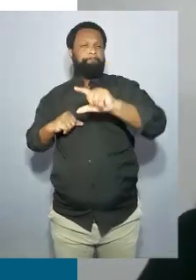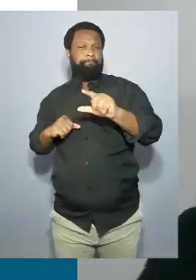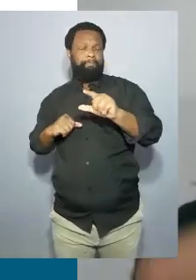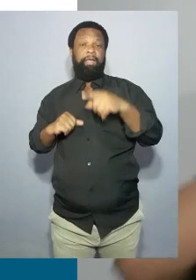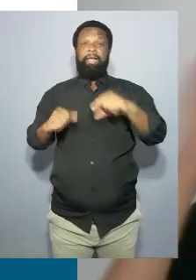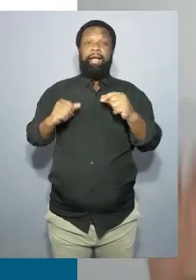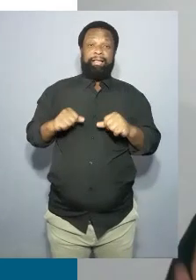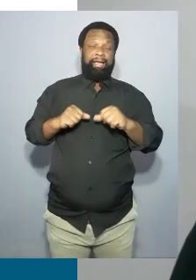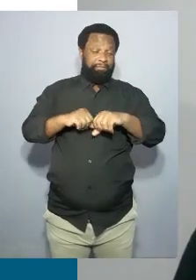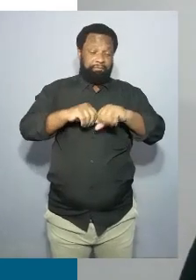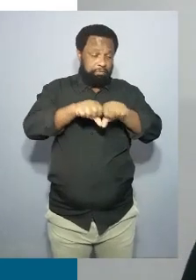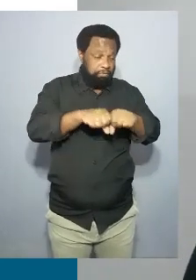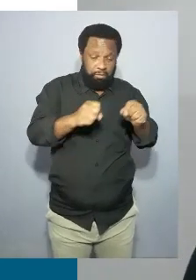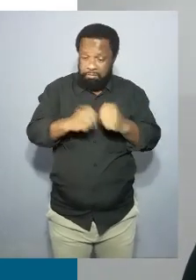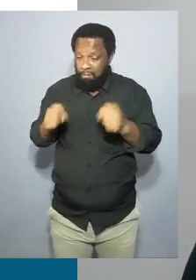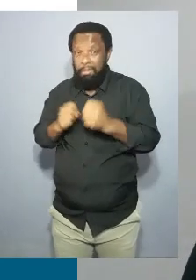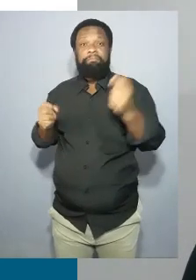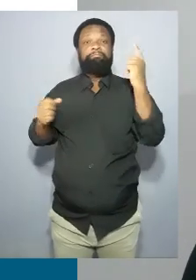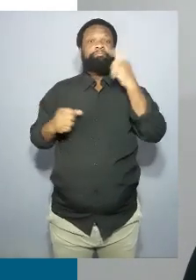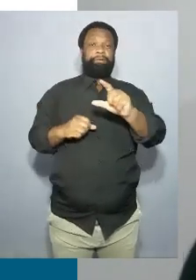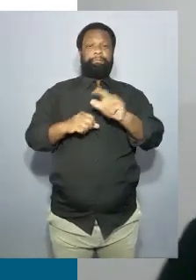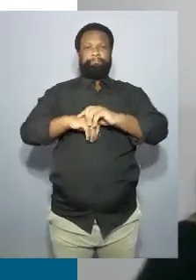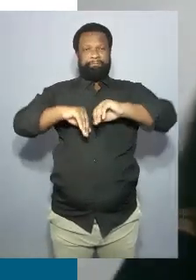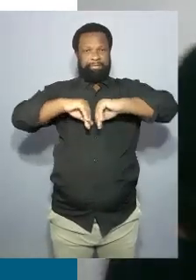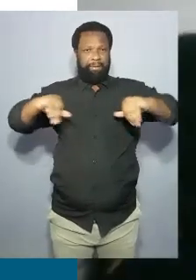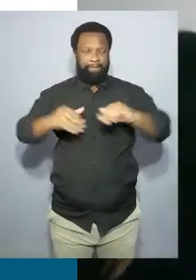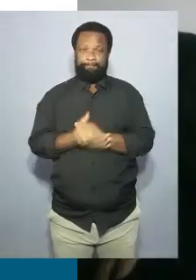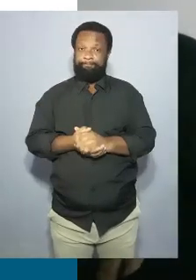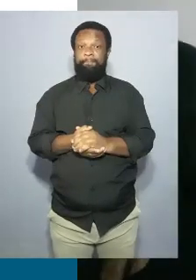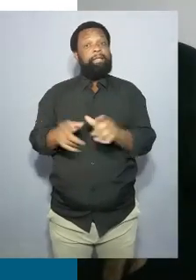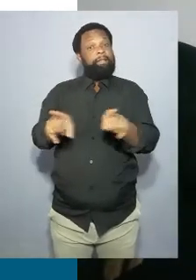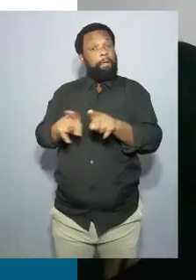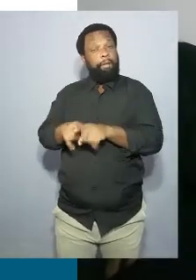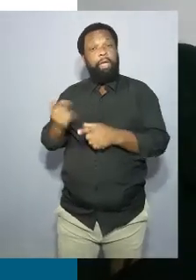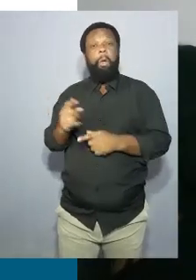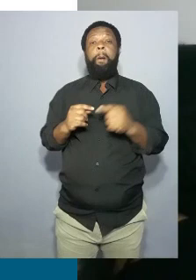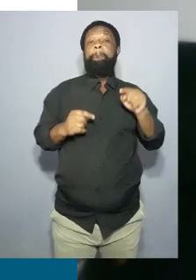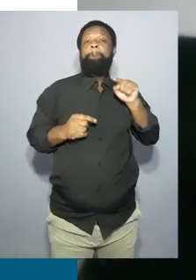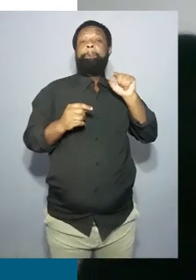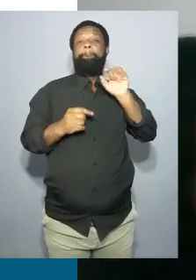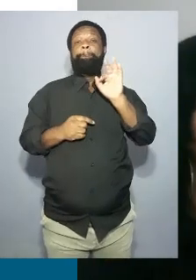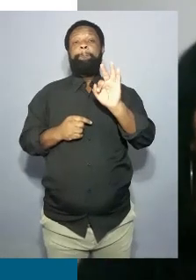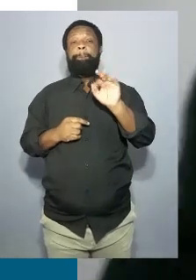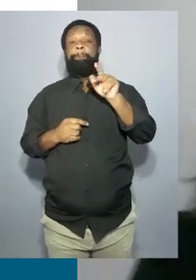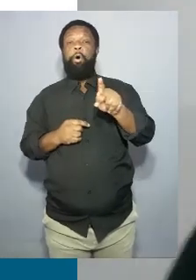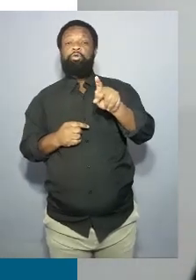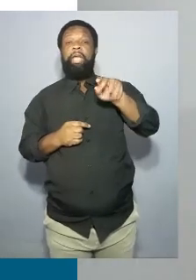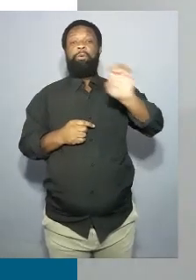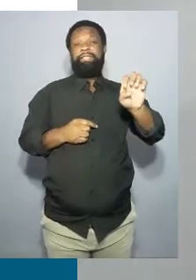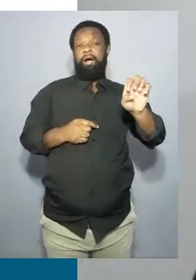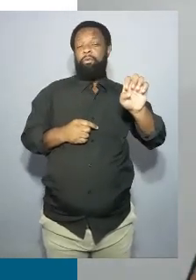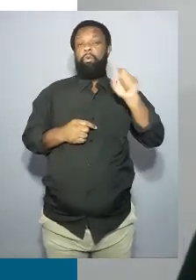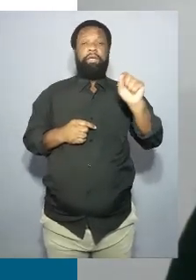poder destruir esse retículo. Bom, da mesma forma, o ponto de ebulição também. O ponto de ebulição